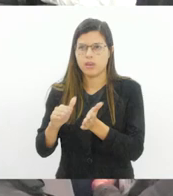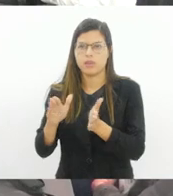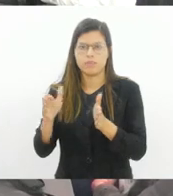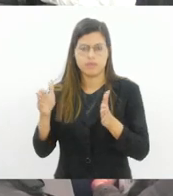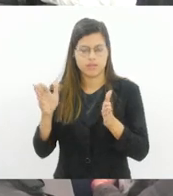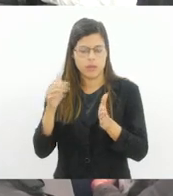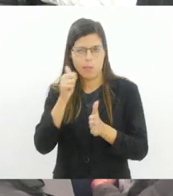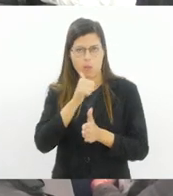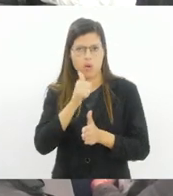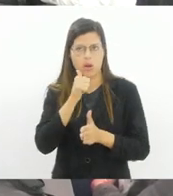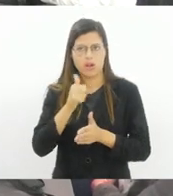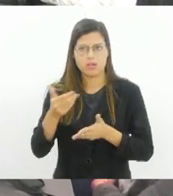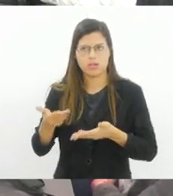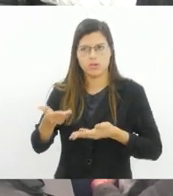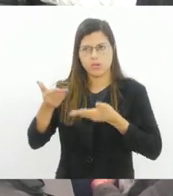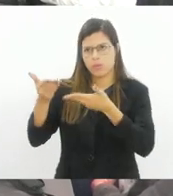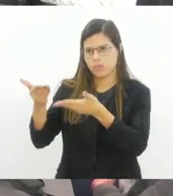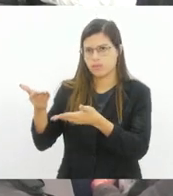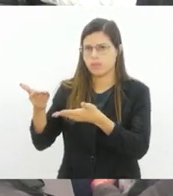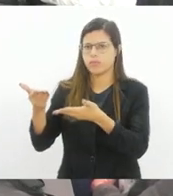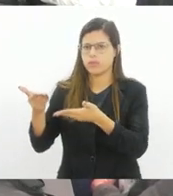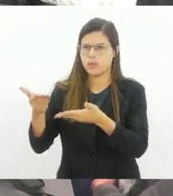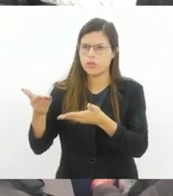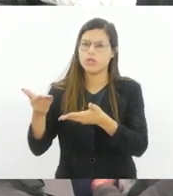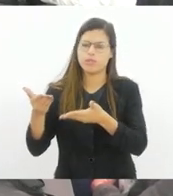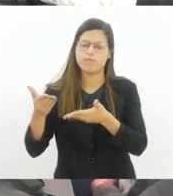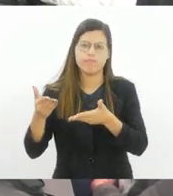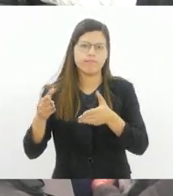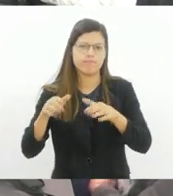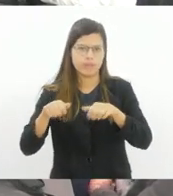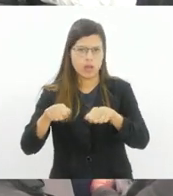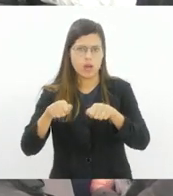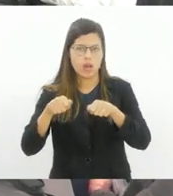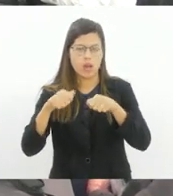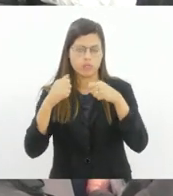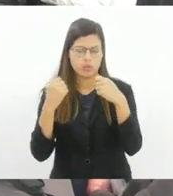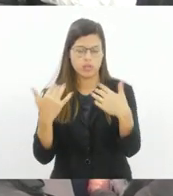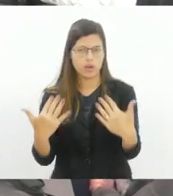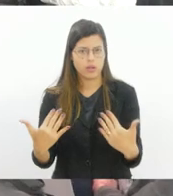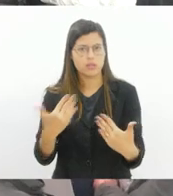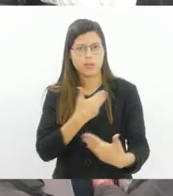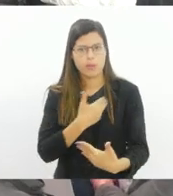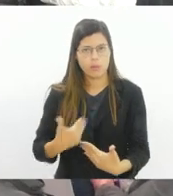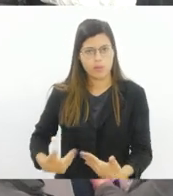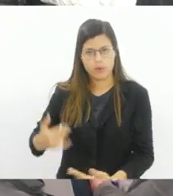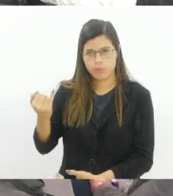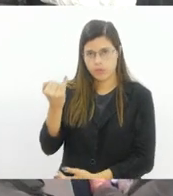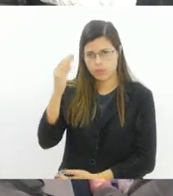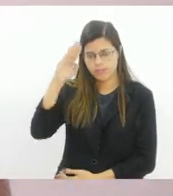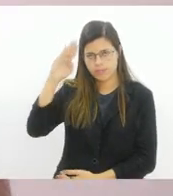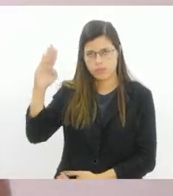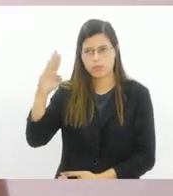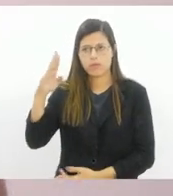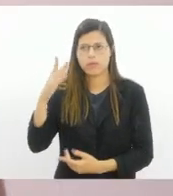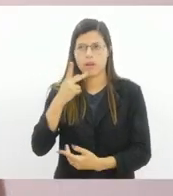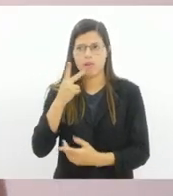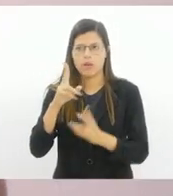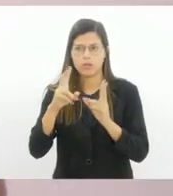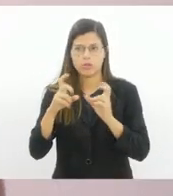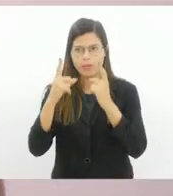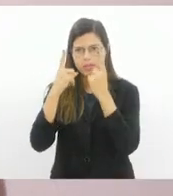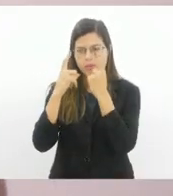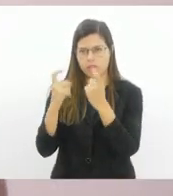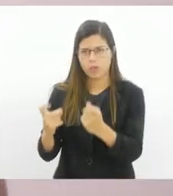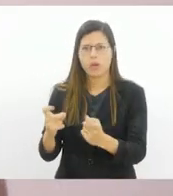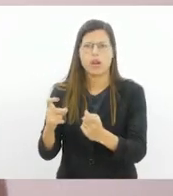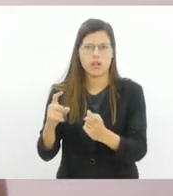para compor essa audiência pública que é tão fundamental, né, para falar sobre essa violência, que é uma violência extrema, né,